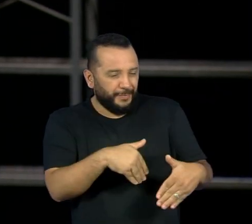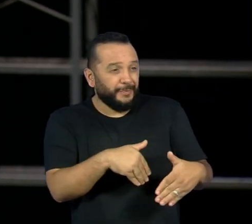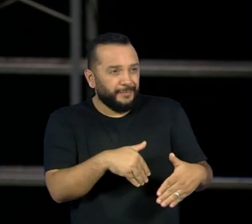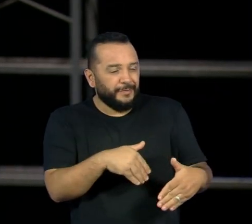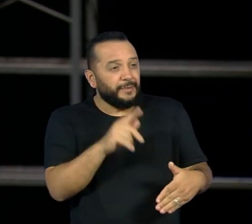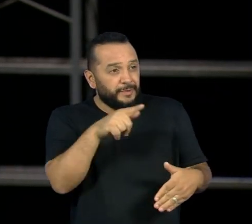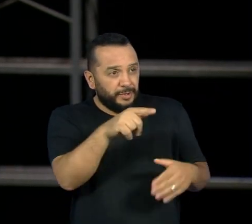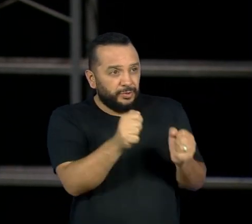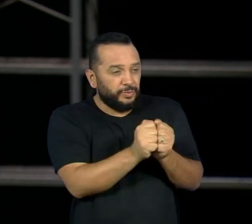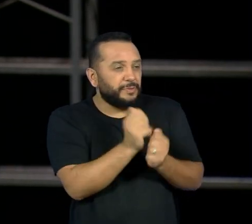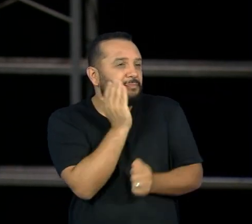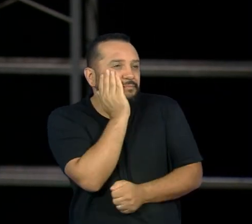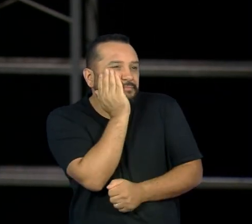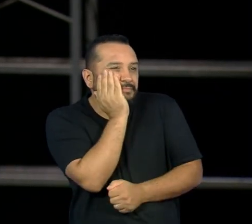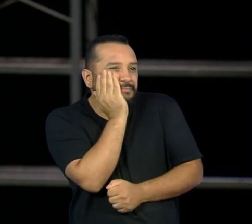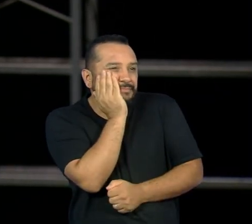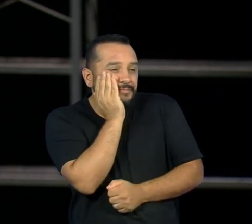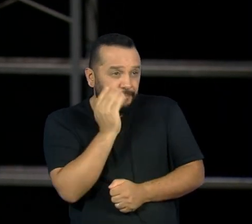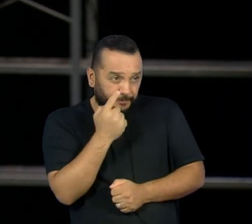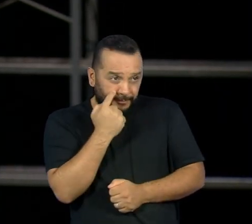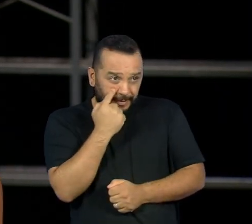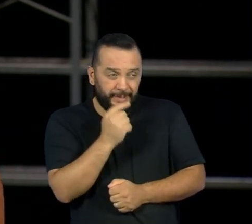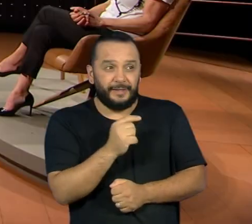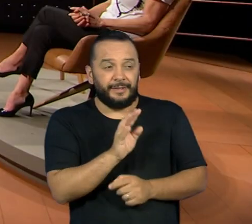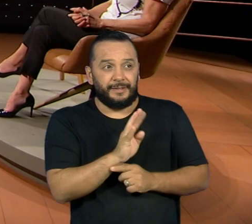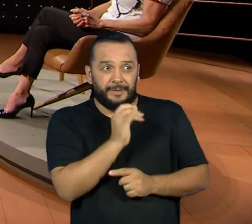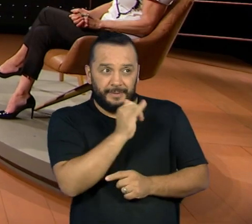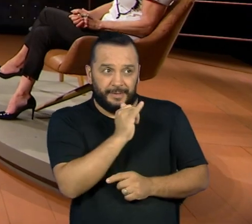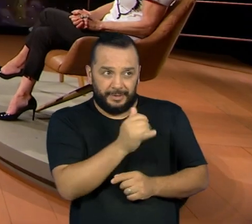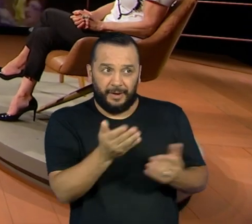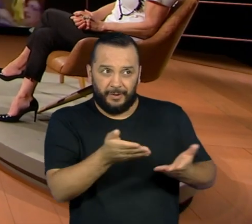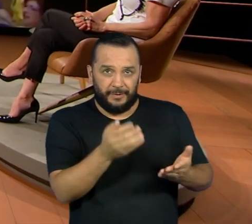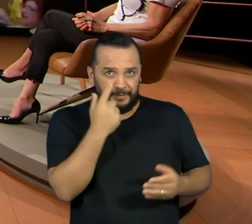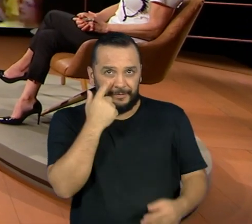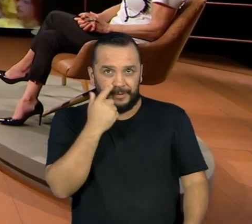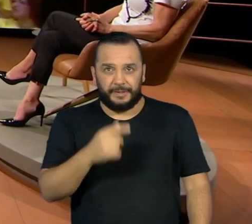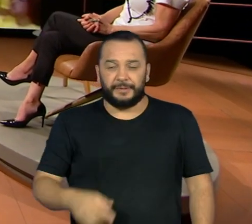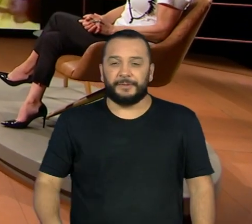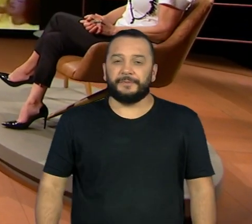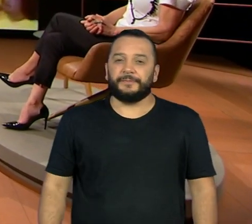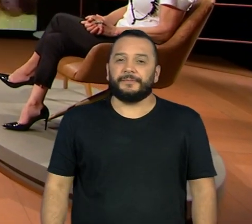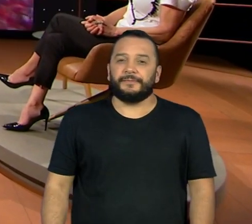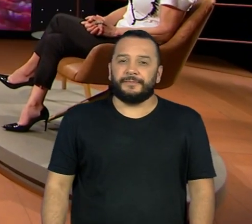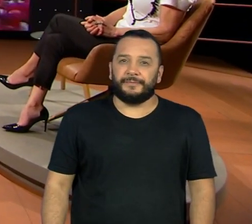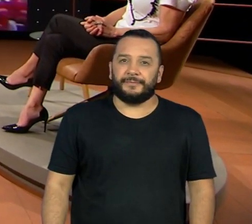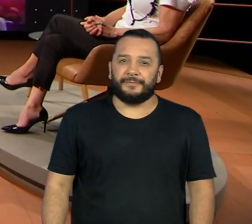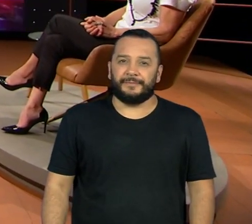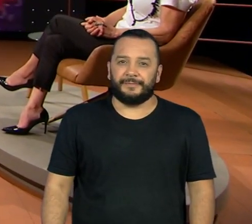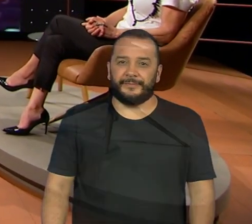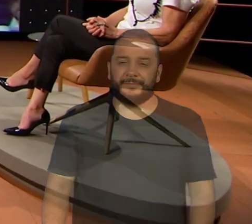só de quem a gente tem um depoimento agora. É proibido colar? É. Nossa escola